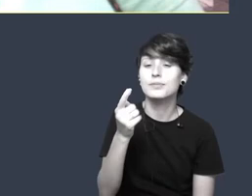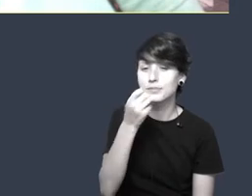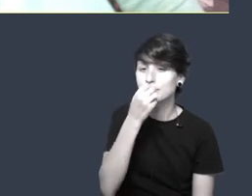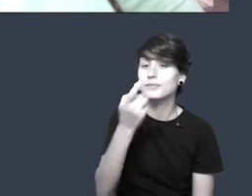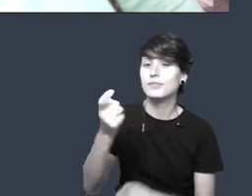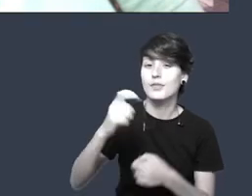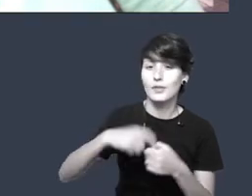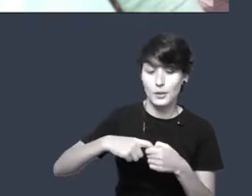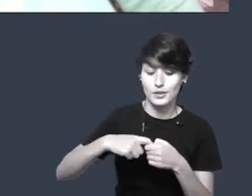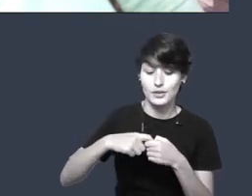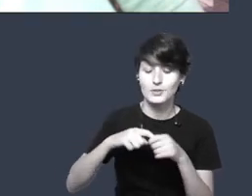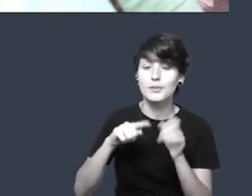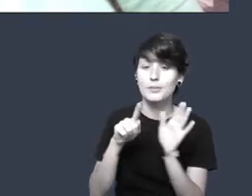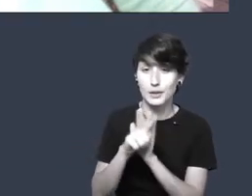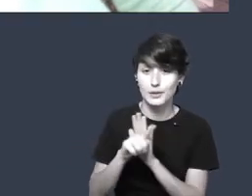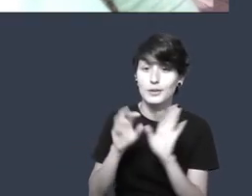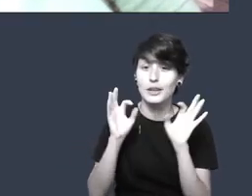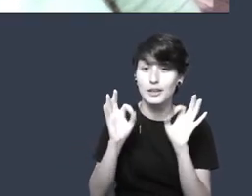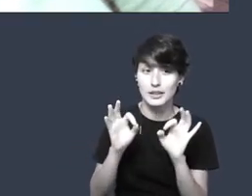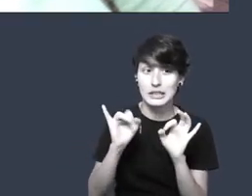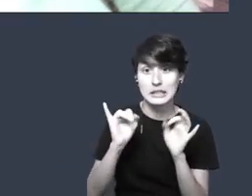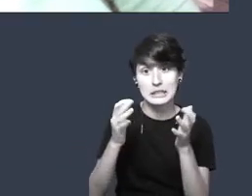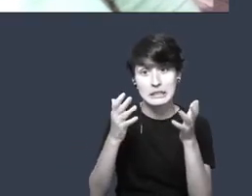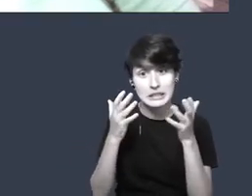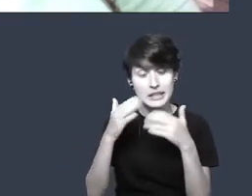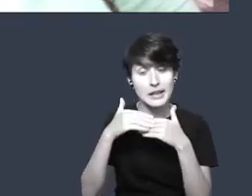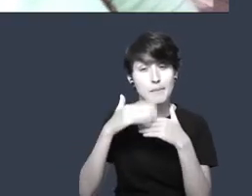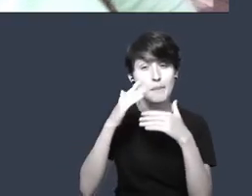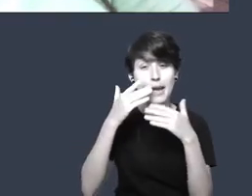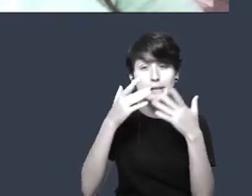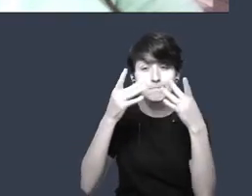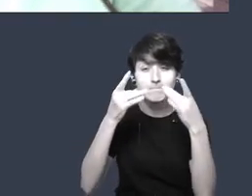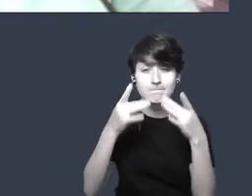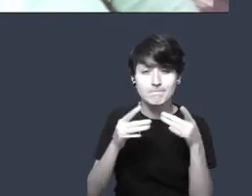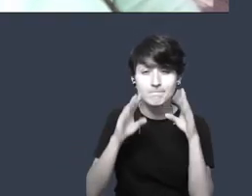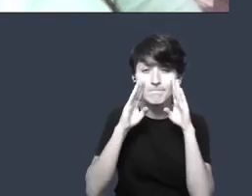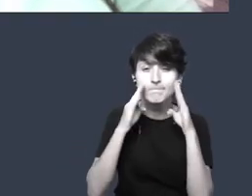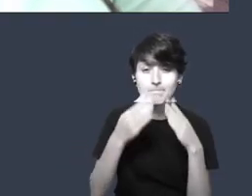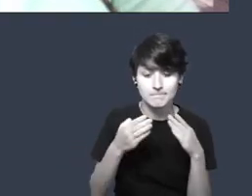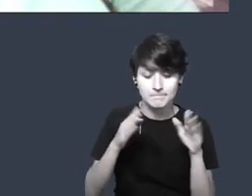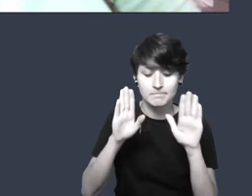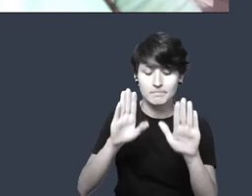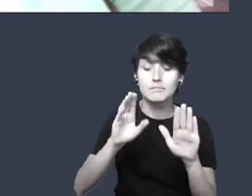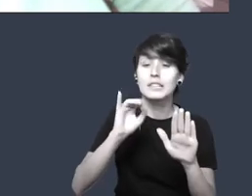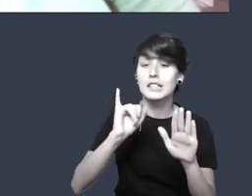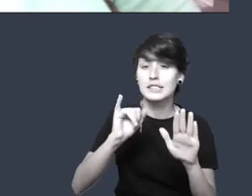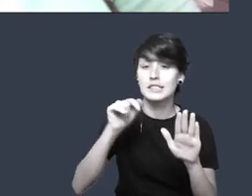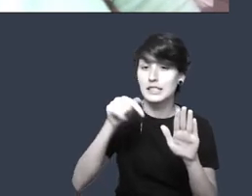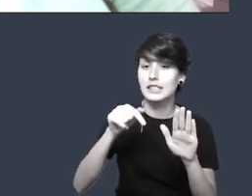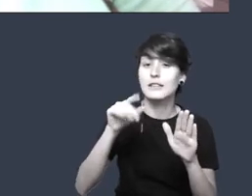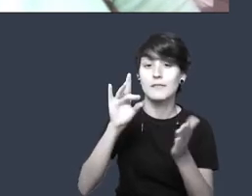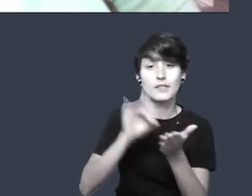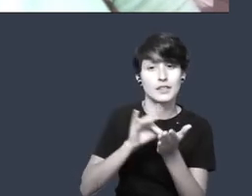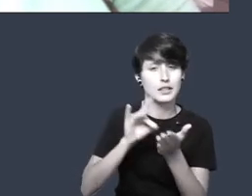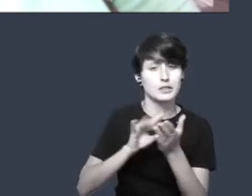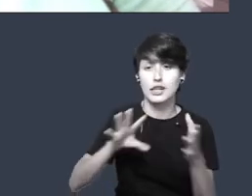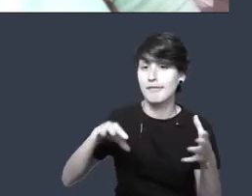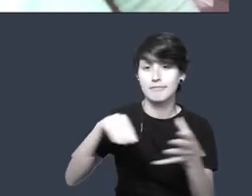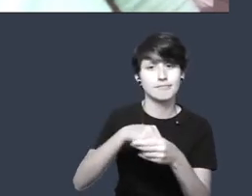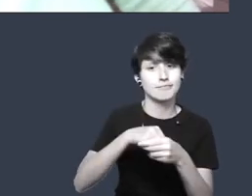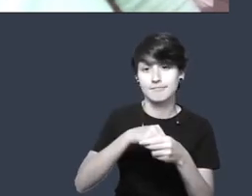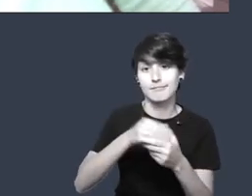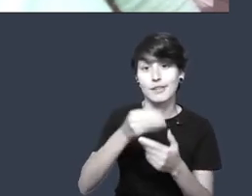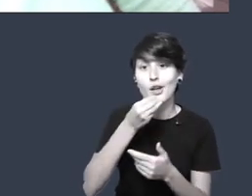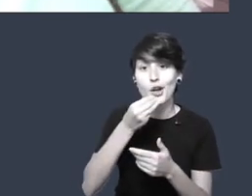essa. Se você quiser ser um pouco mais específico, mas se for isso, realmente já integra, claro, até